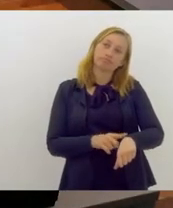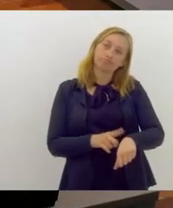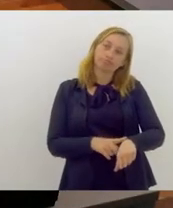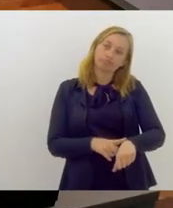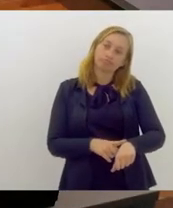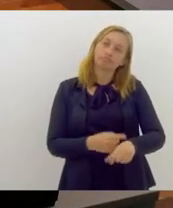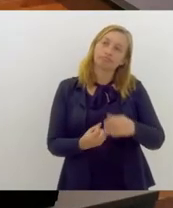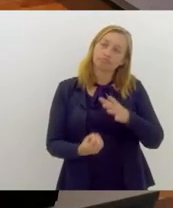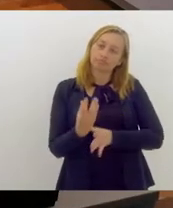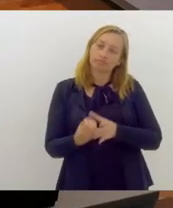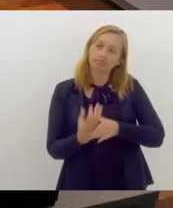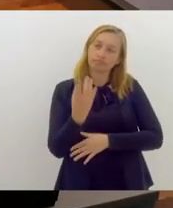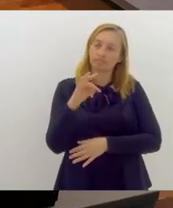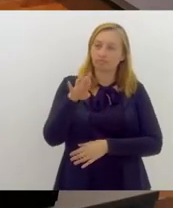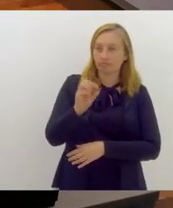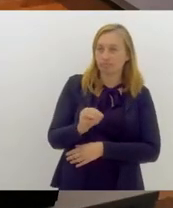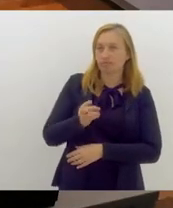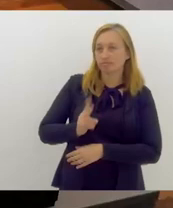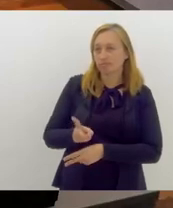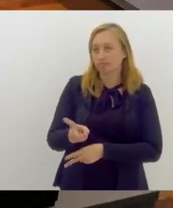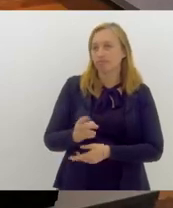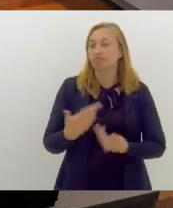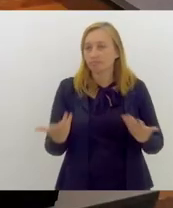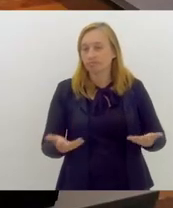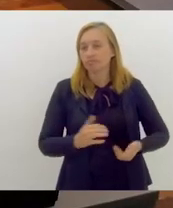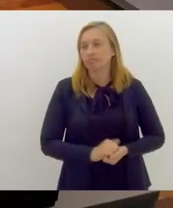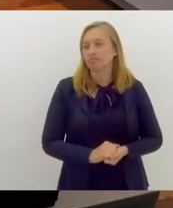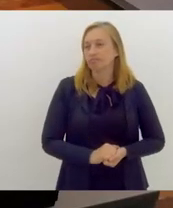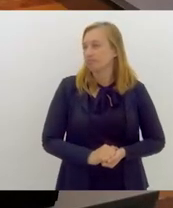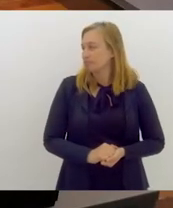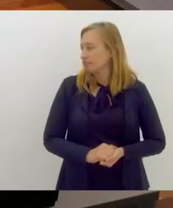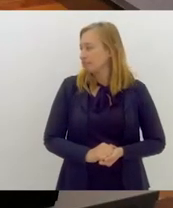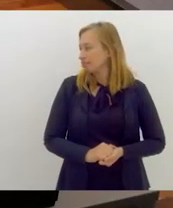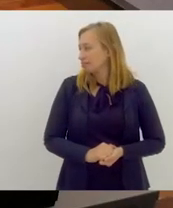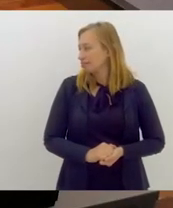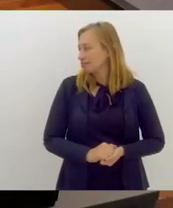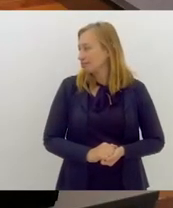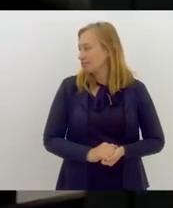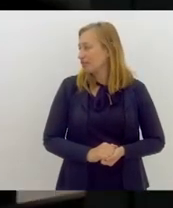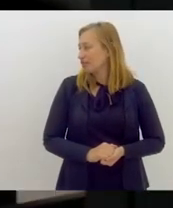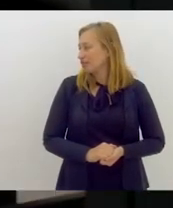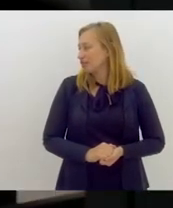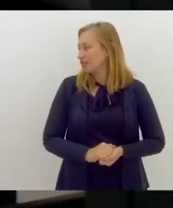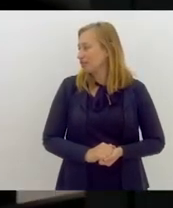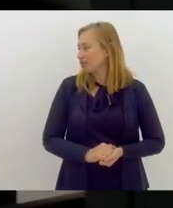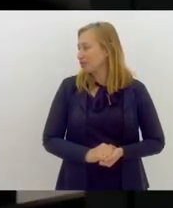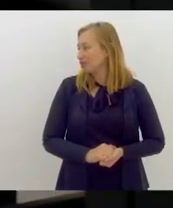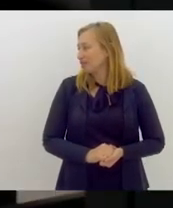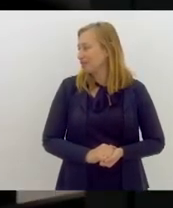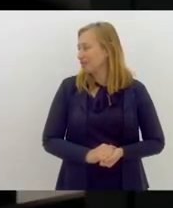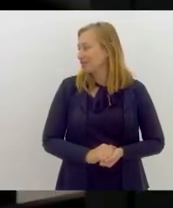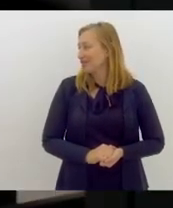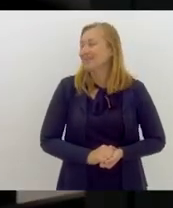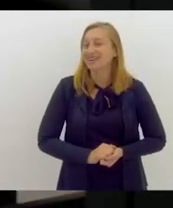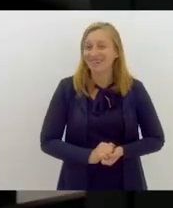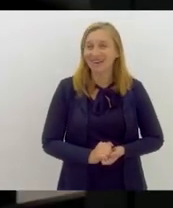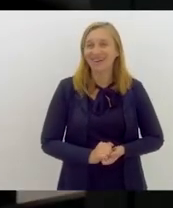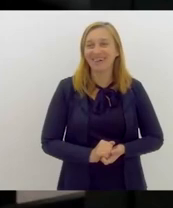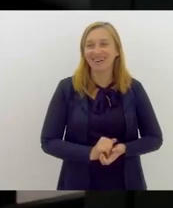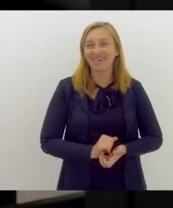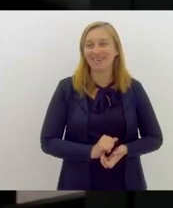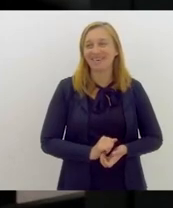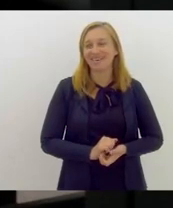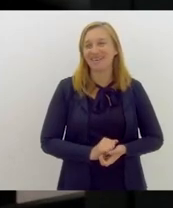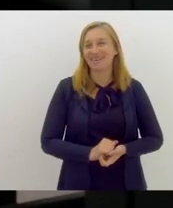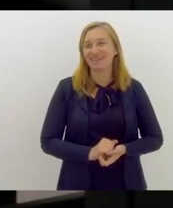das termelétrica então perfeito e Assim gostaria de trazer dois detalhes que são muito importantes para